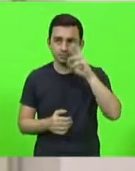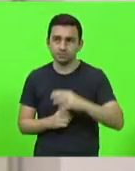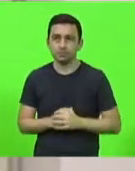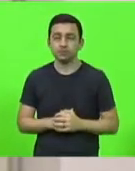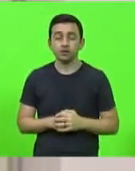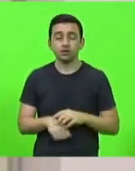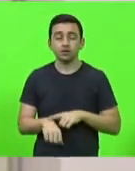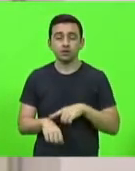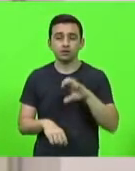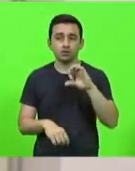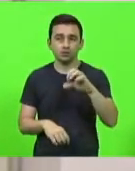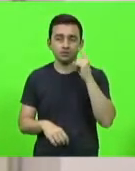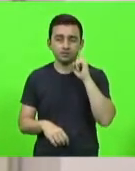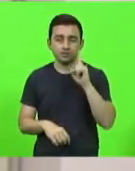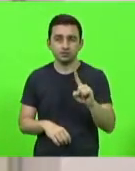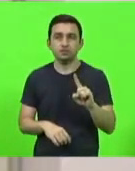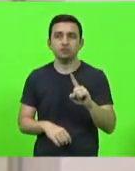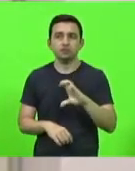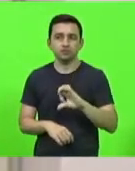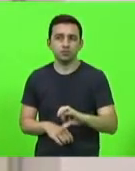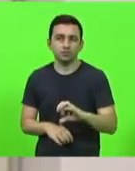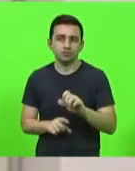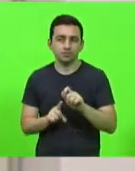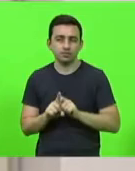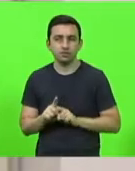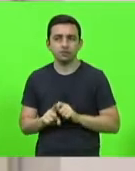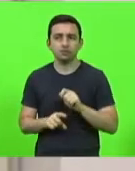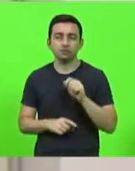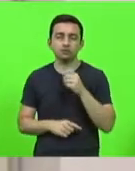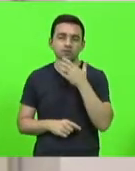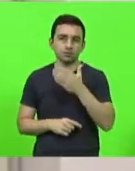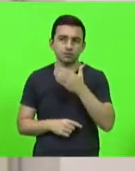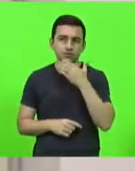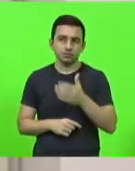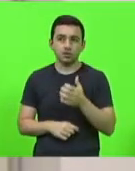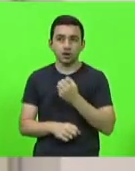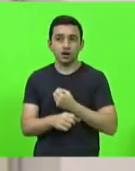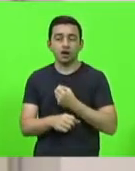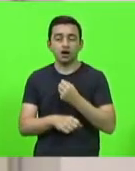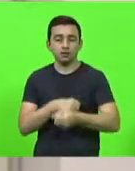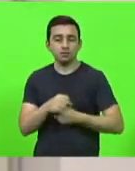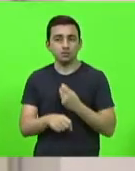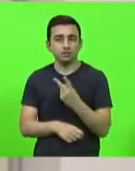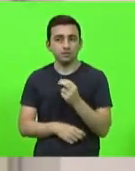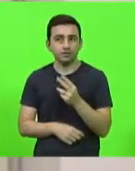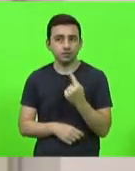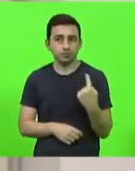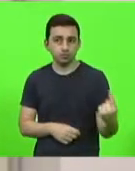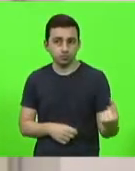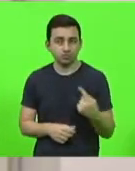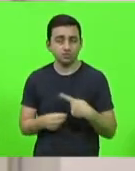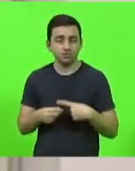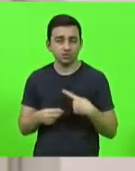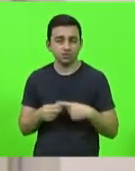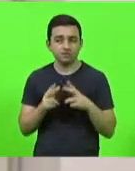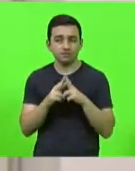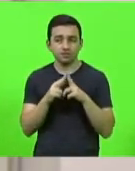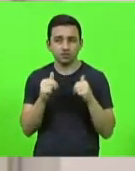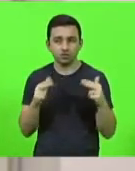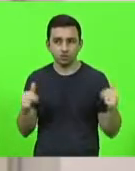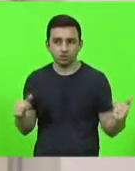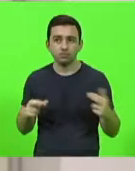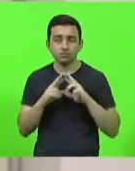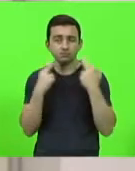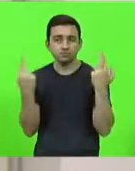Às 9 horas do dia 9 do mês de dezembro do ano de 2021, nesta cidade de Florianópolis, reuniu-se a